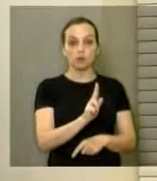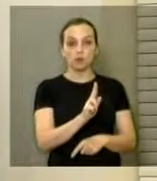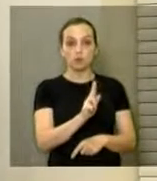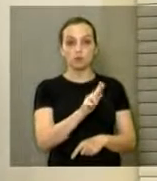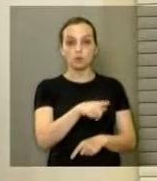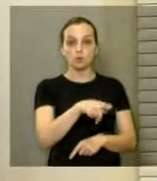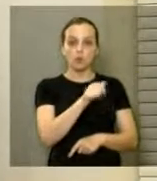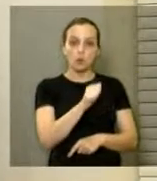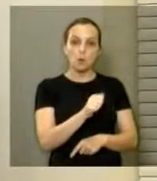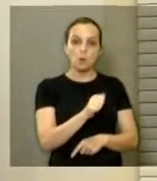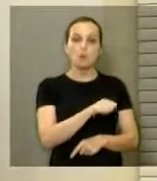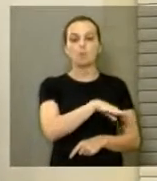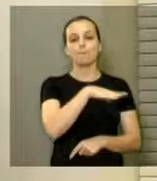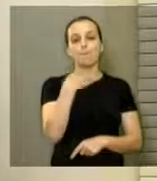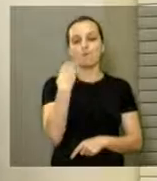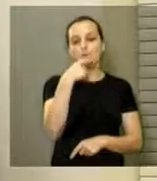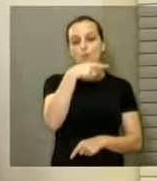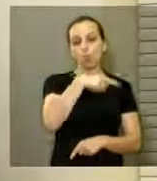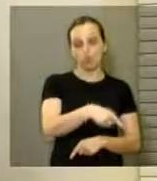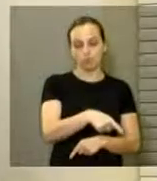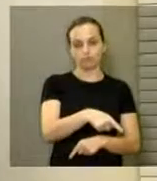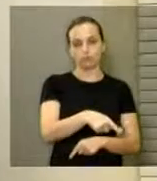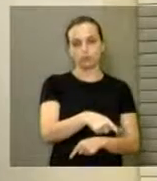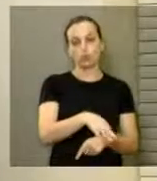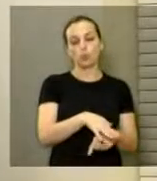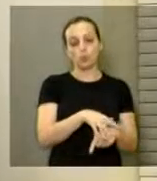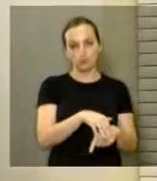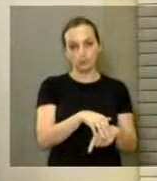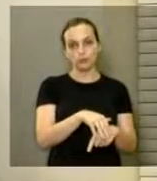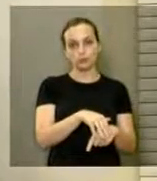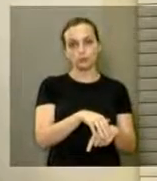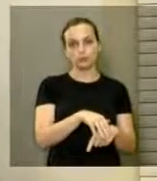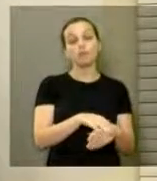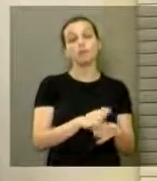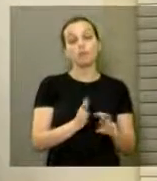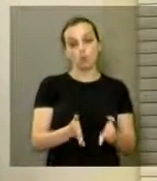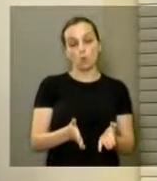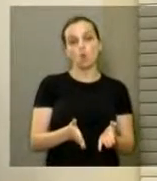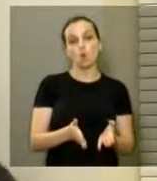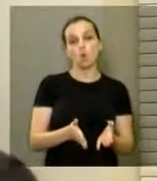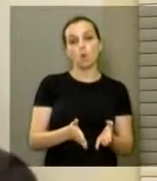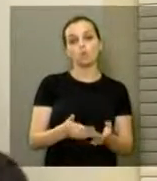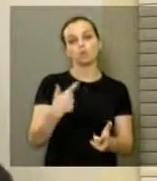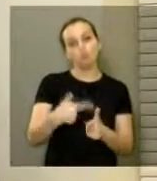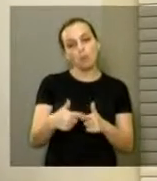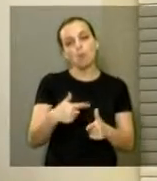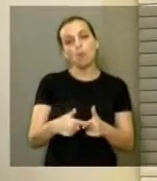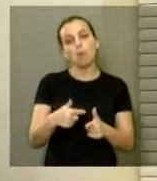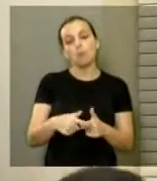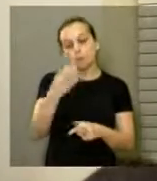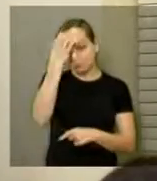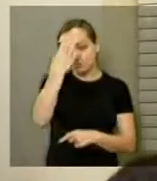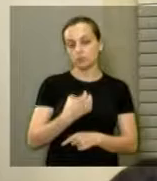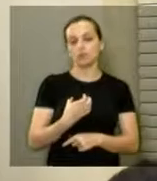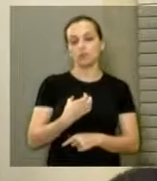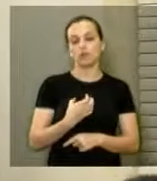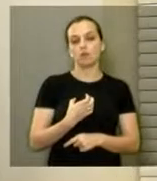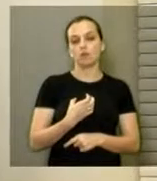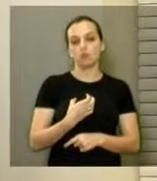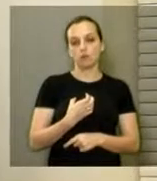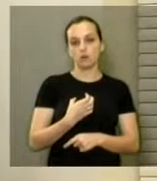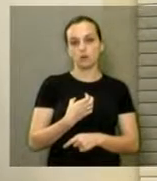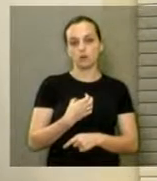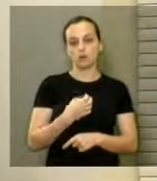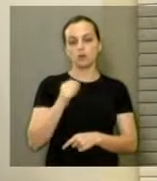na UPA, de pneumonia. Então, hoje, esse vai ser um problema sério